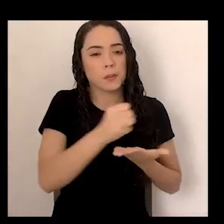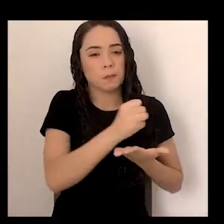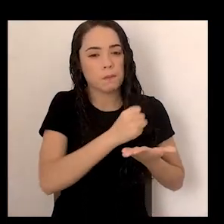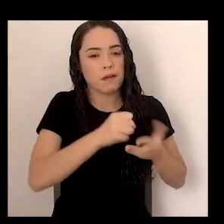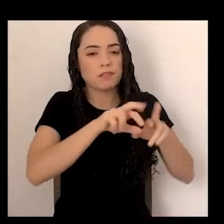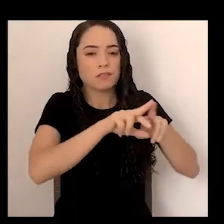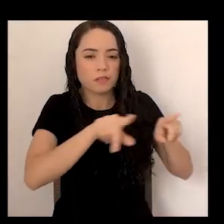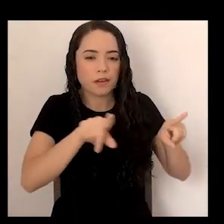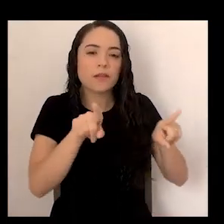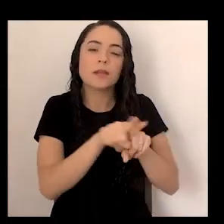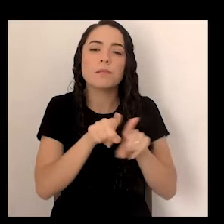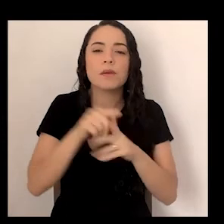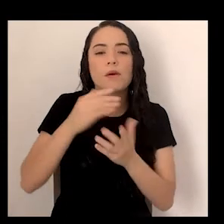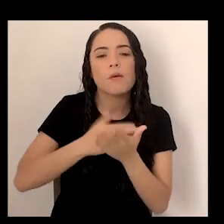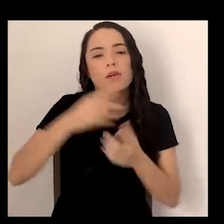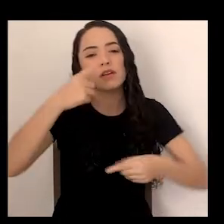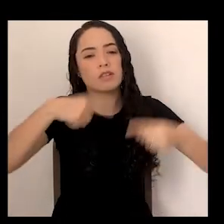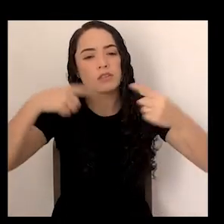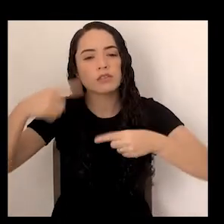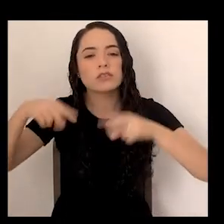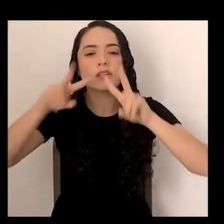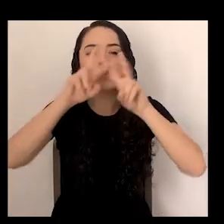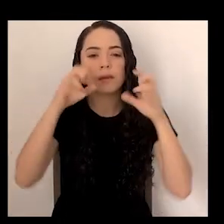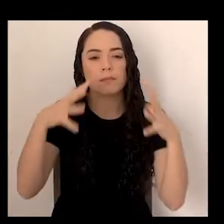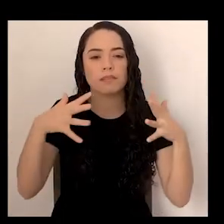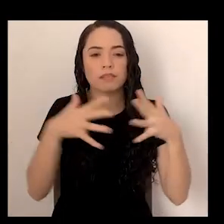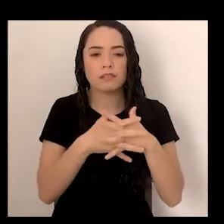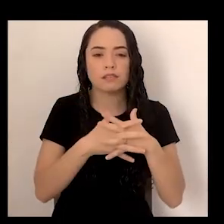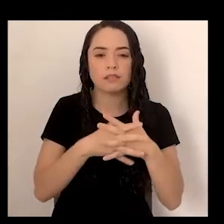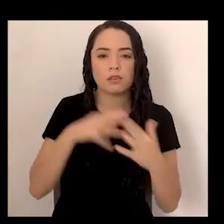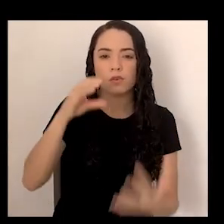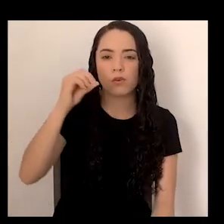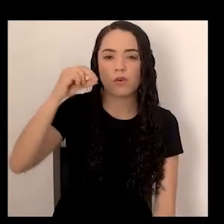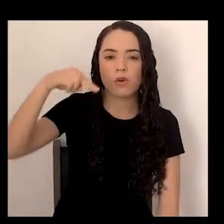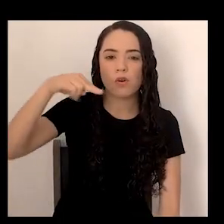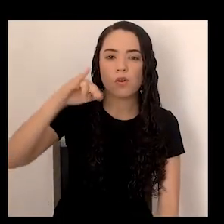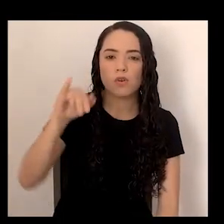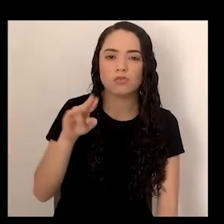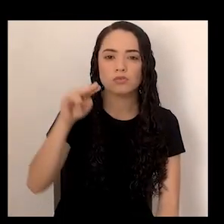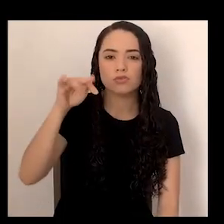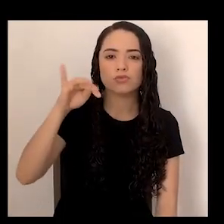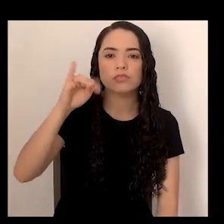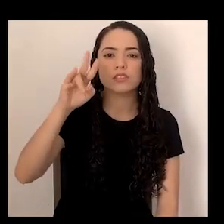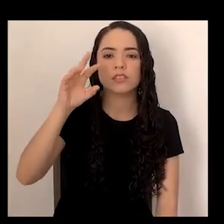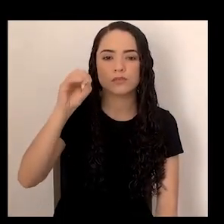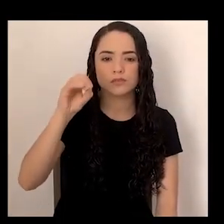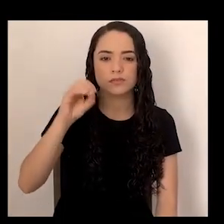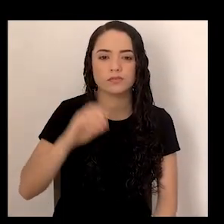tecidos básicos e iniciaremos as discussões a respeito do tecido conjuntivo.